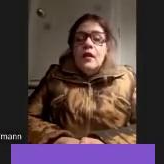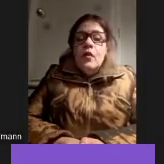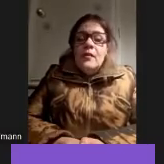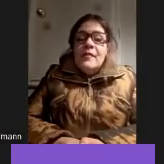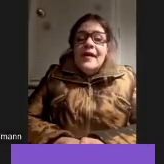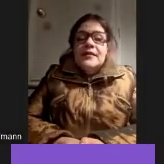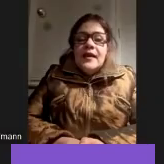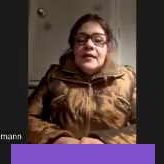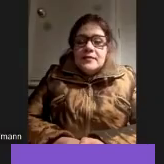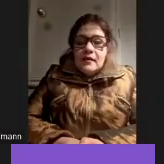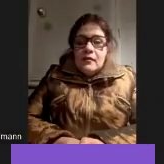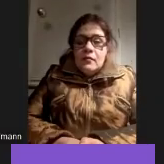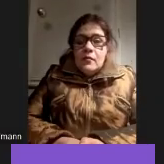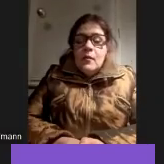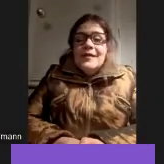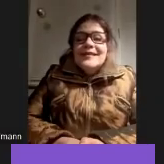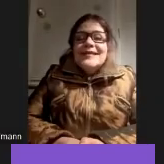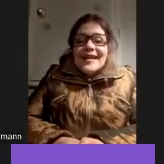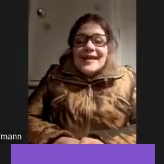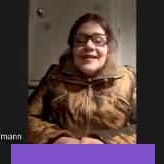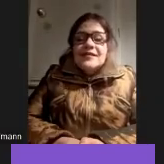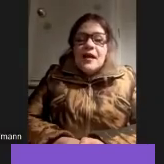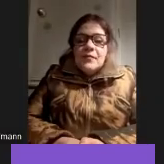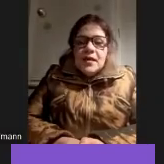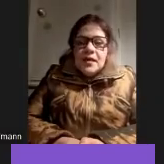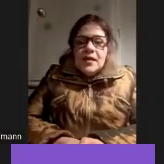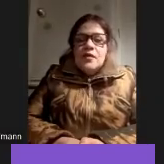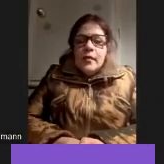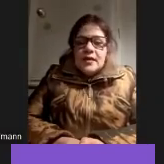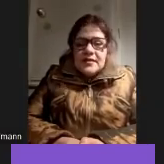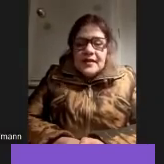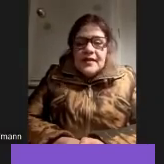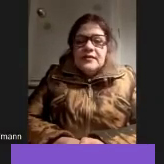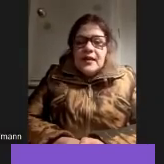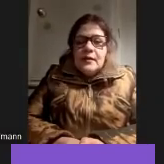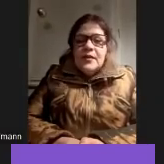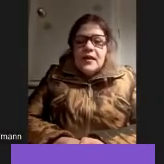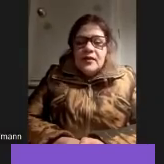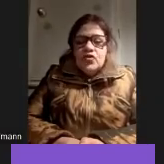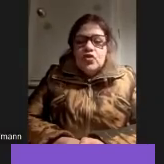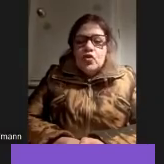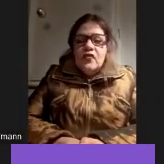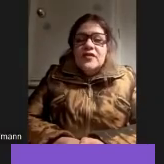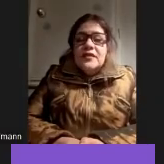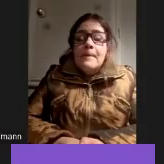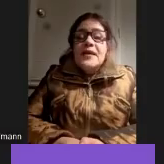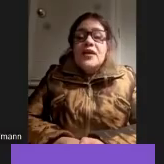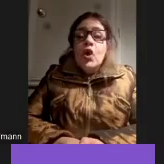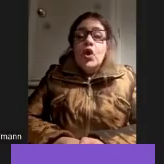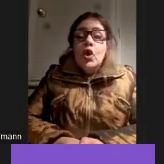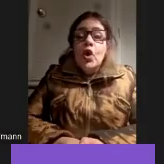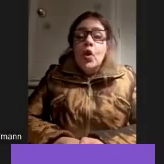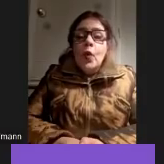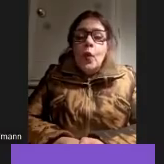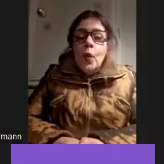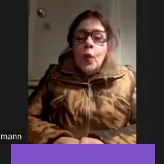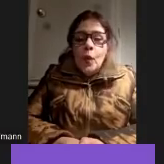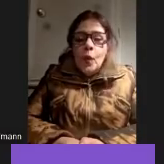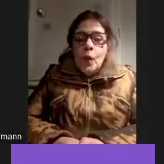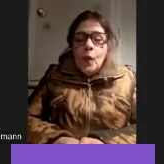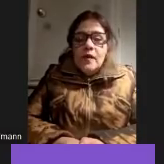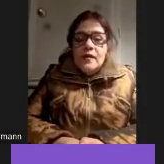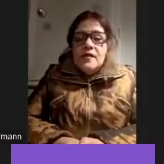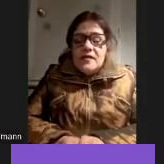você, uma medicação, sem saber que o paciente tem apneia do sono, você